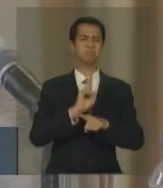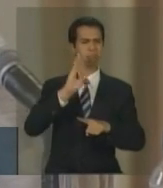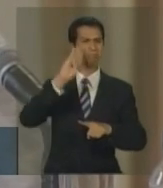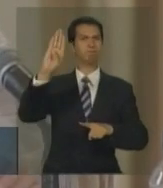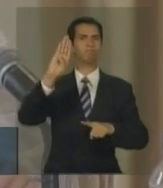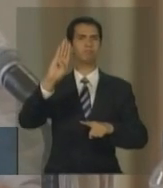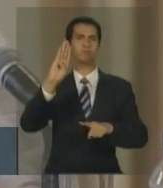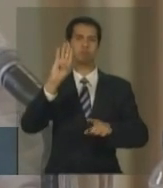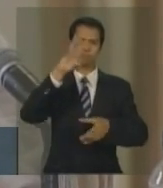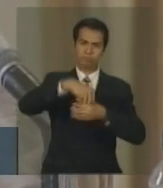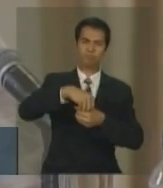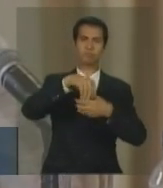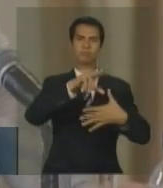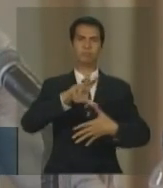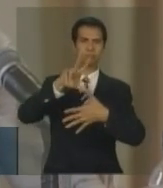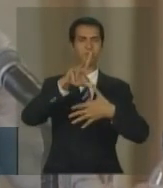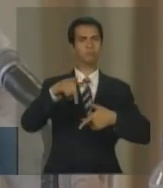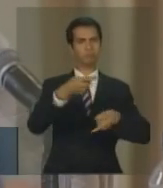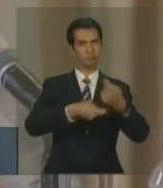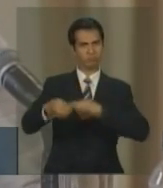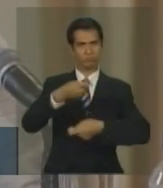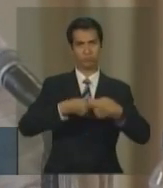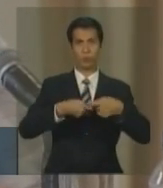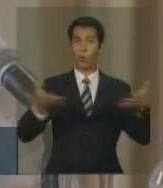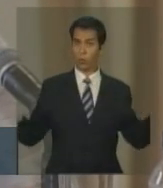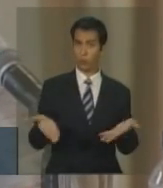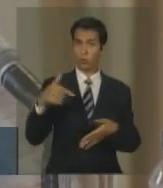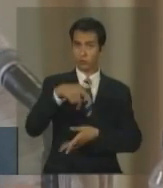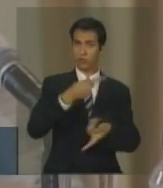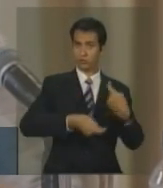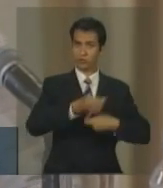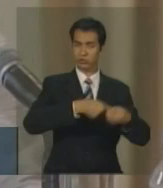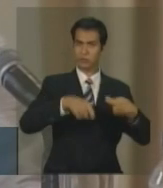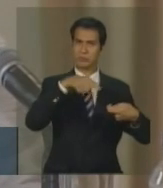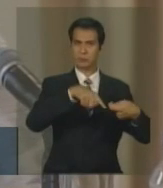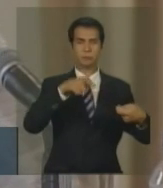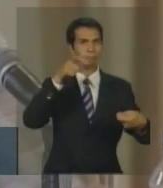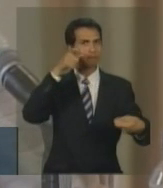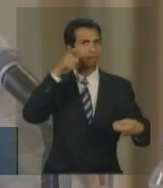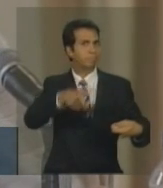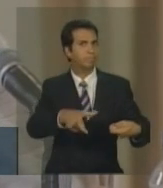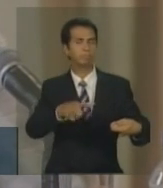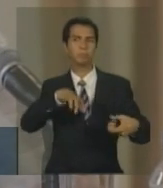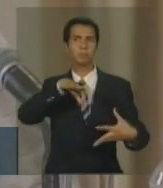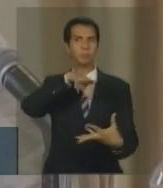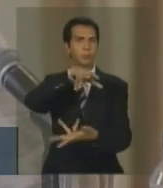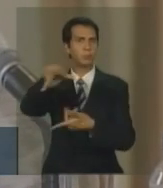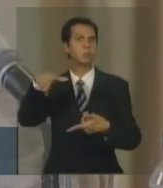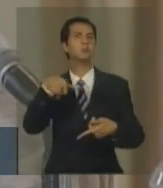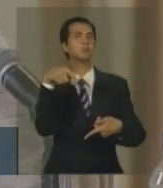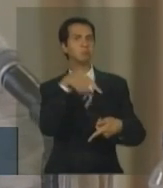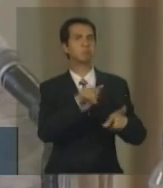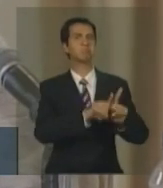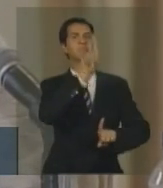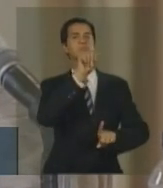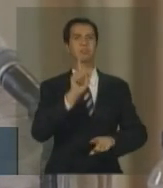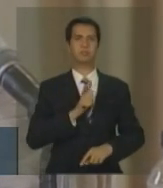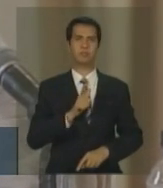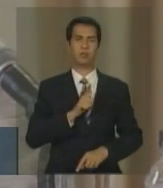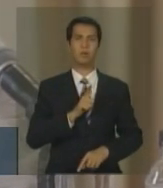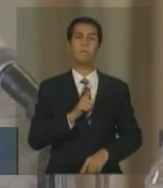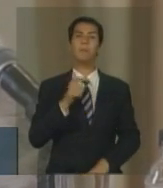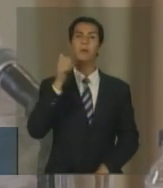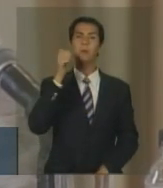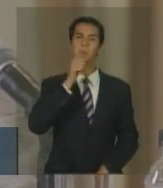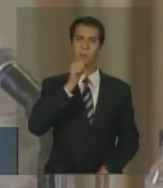que hoje é, sem sombra de dúvida, um dos mais interessantes do mundo. Uma ministra argentina